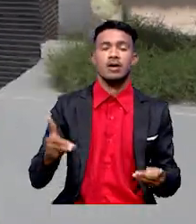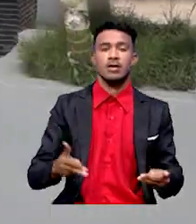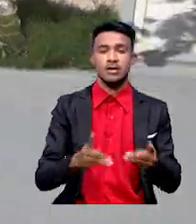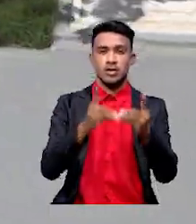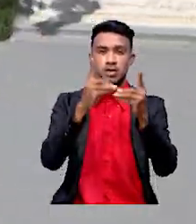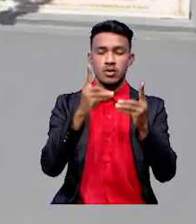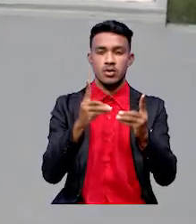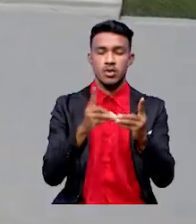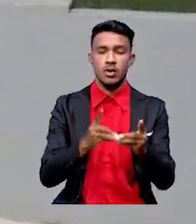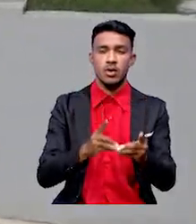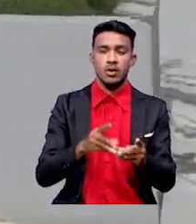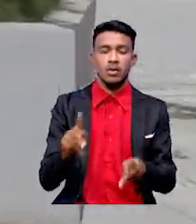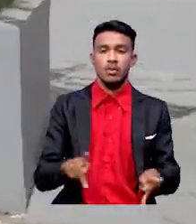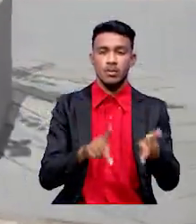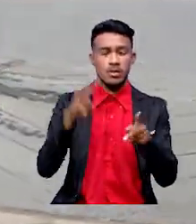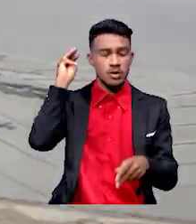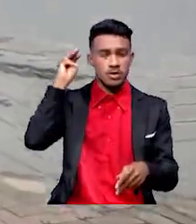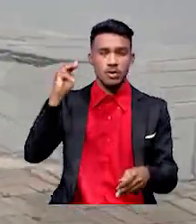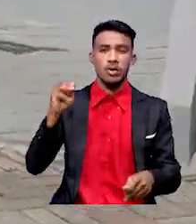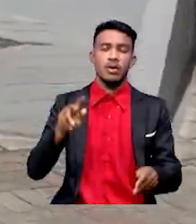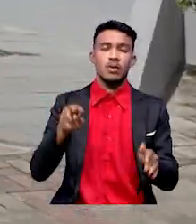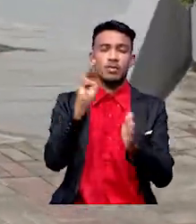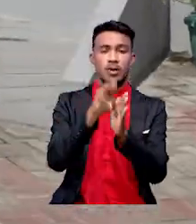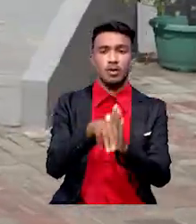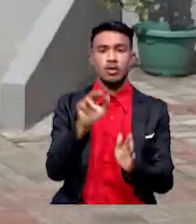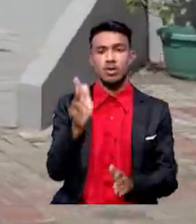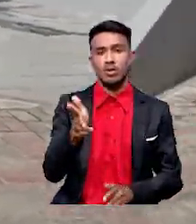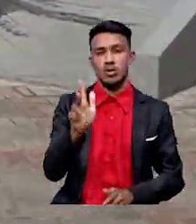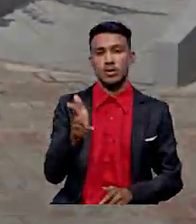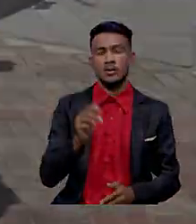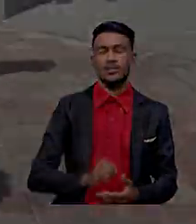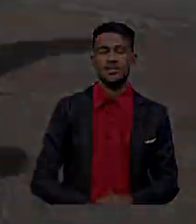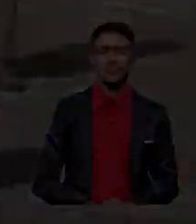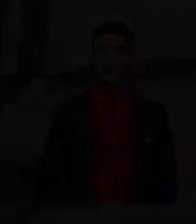Ministério Público, durante minuto tornou recém, Almeida dos Santos, Clementino Maia, GMN.